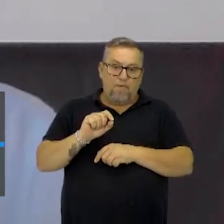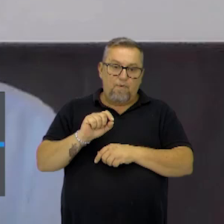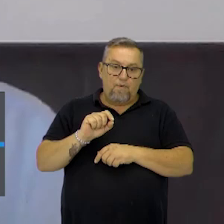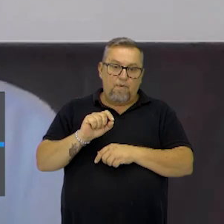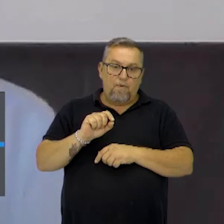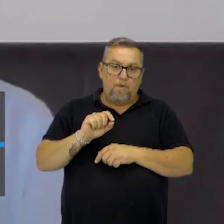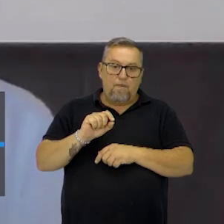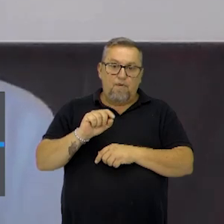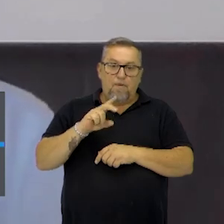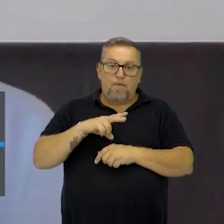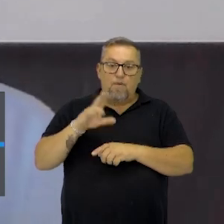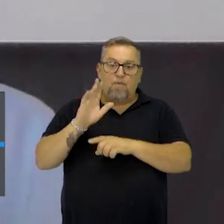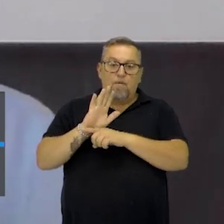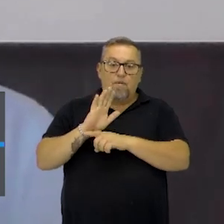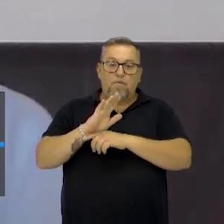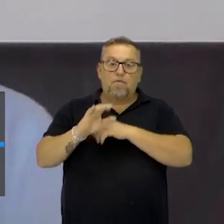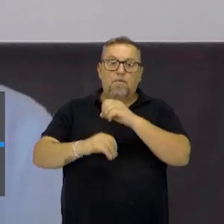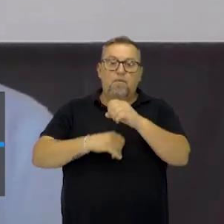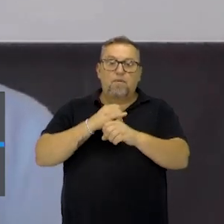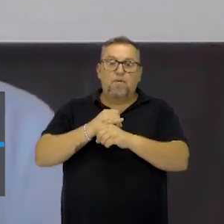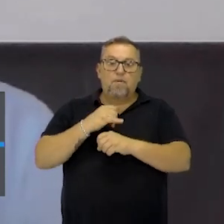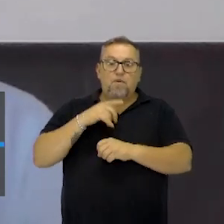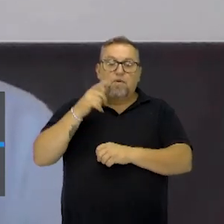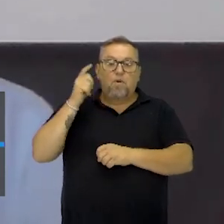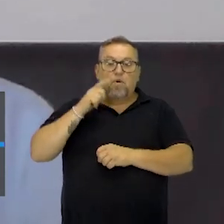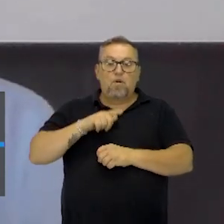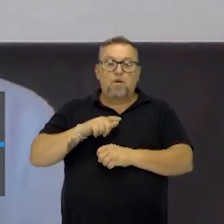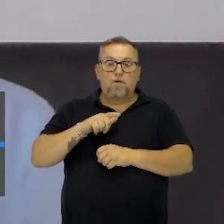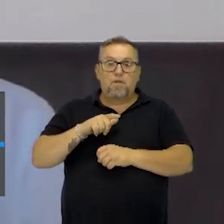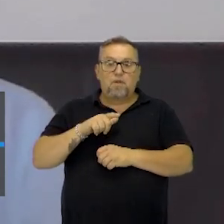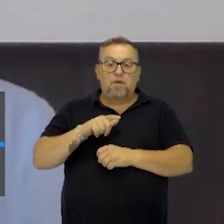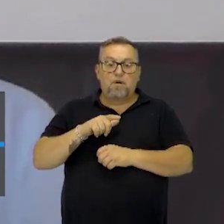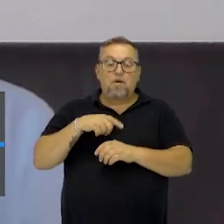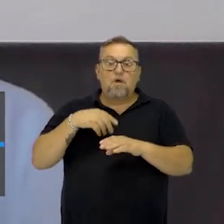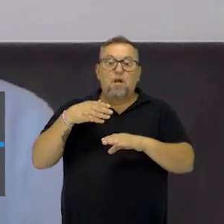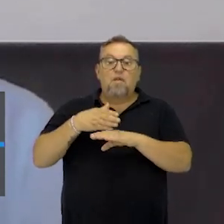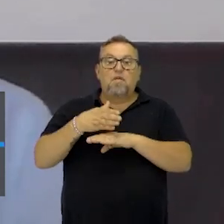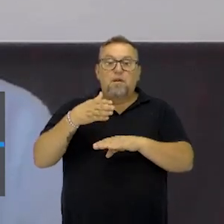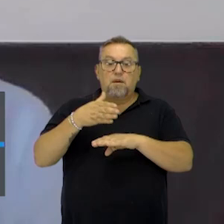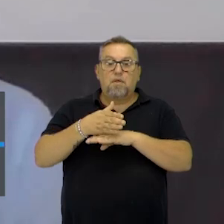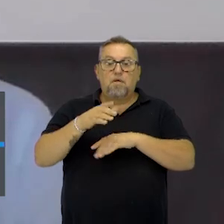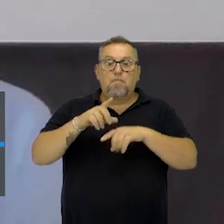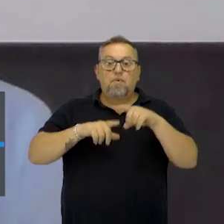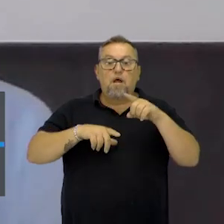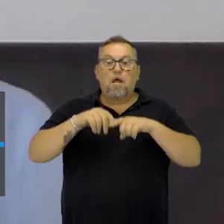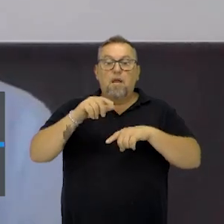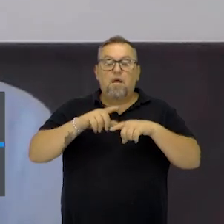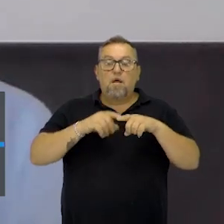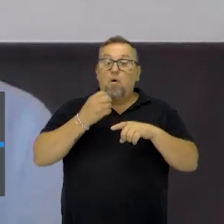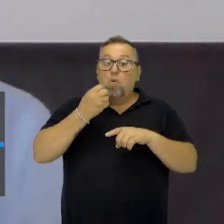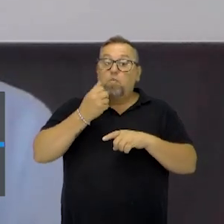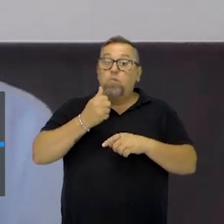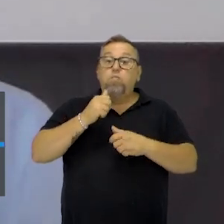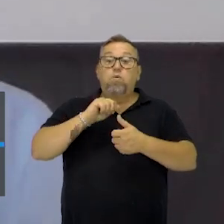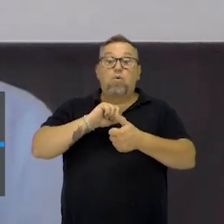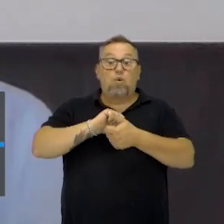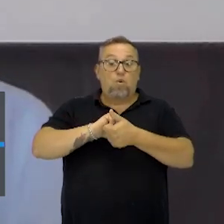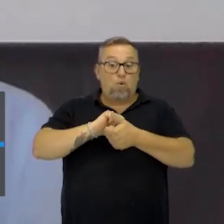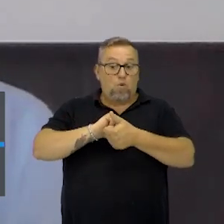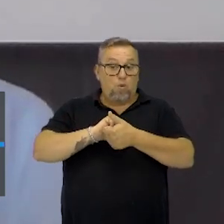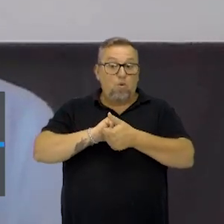com o auxílio da internet, nós conseguimos, né, acessar materiais de boa qualidade, de